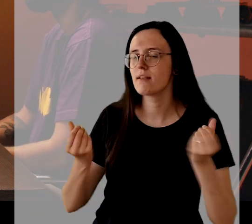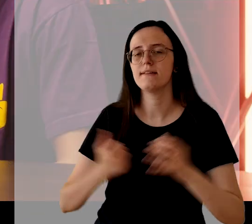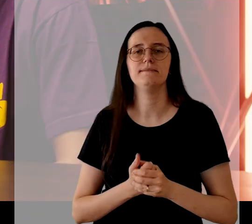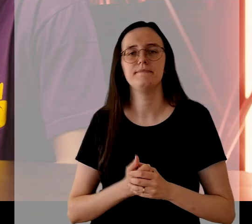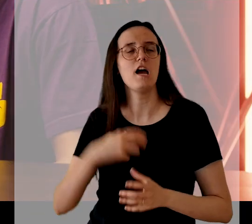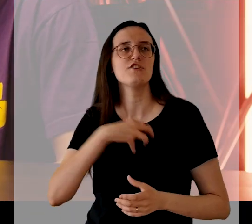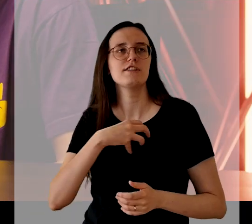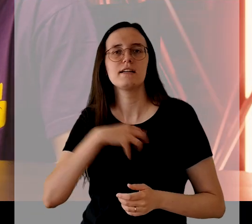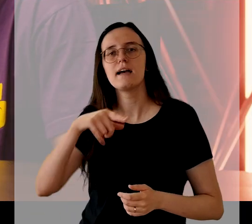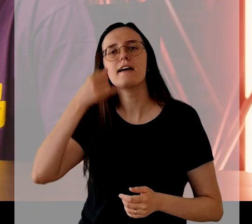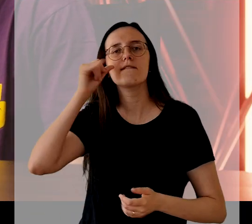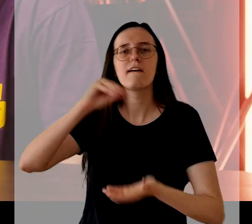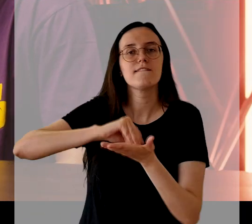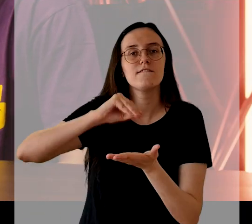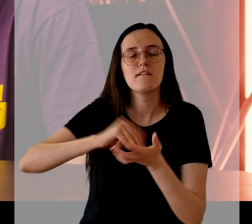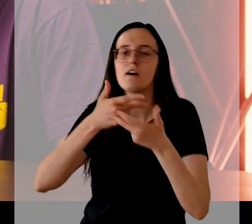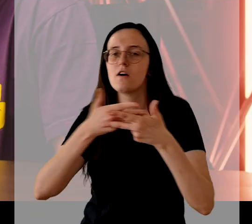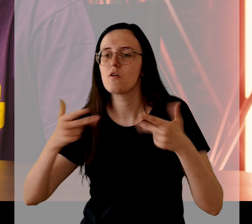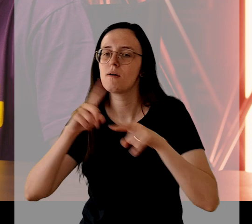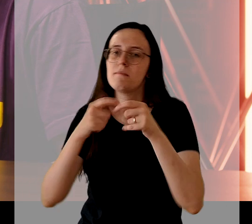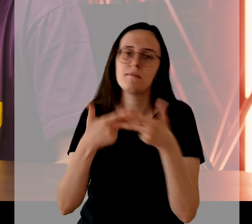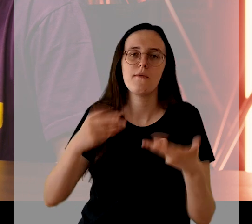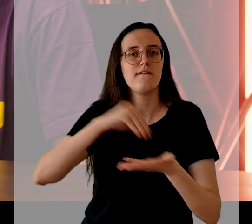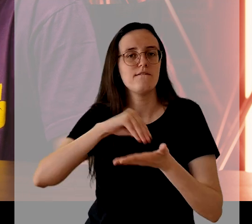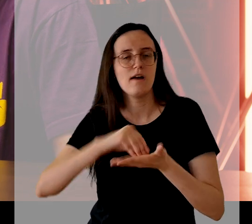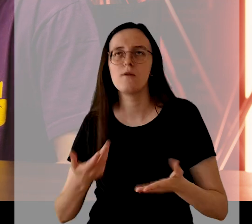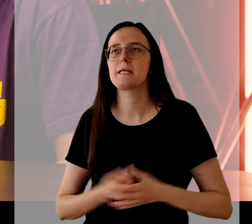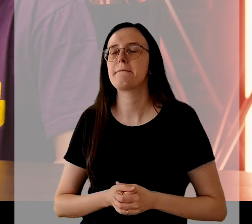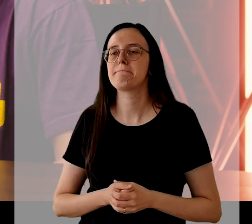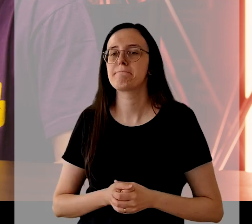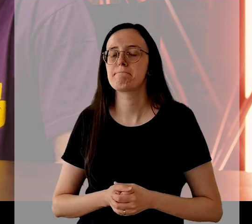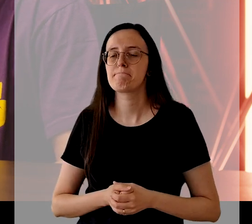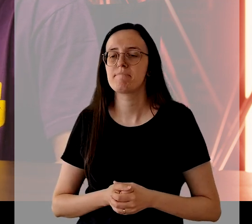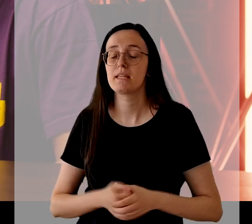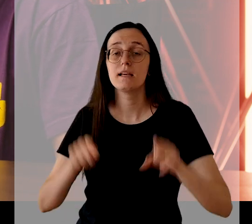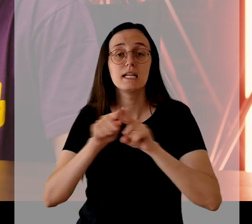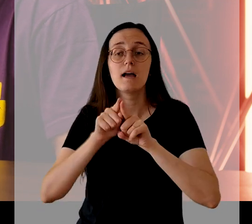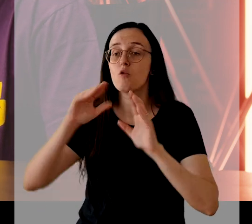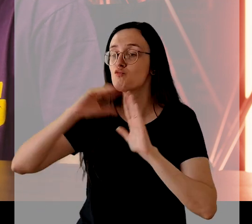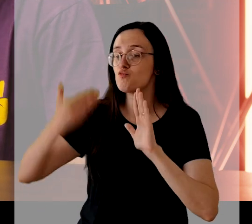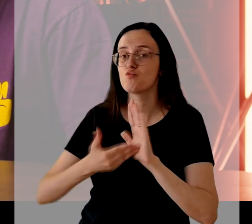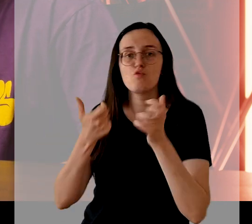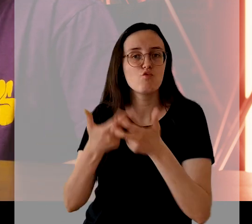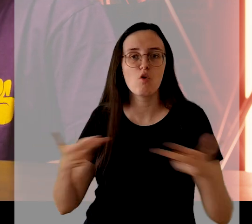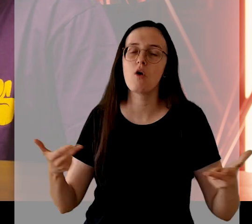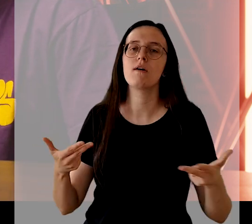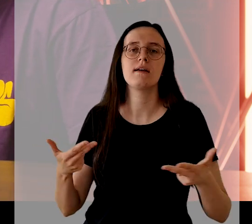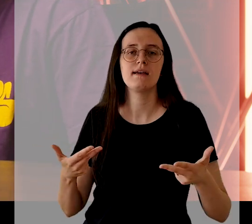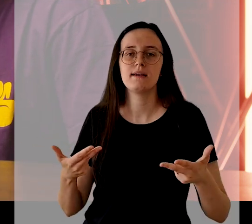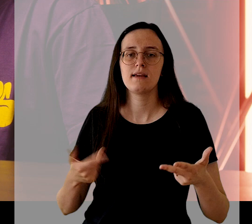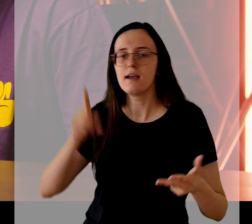qualidade, de forma com que não fique faltando arquivos e que tudo que